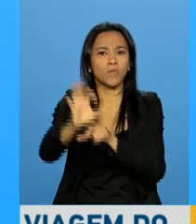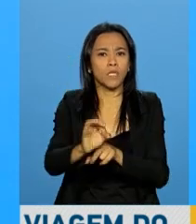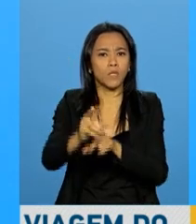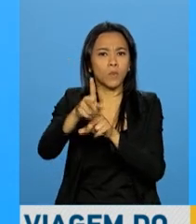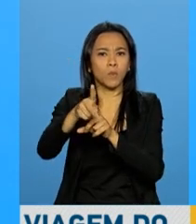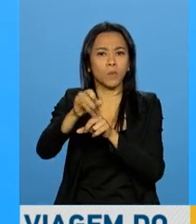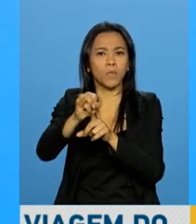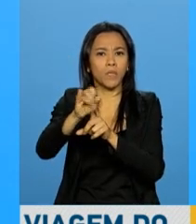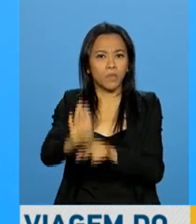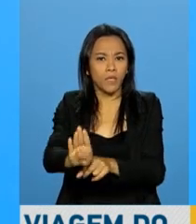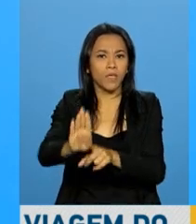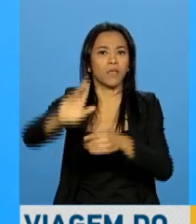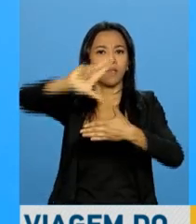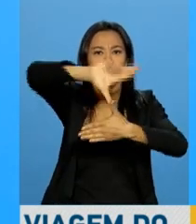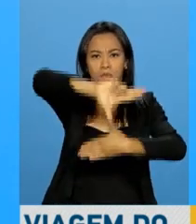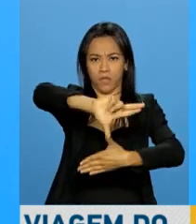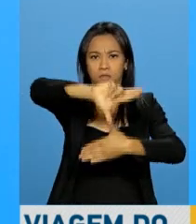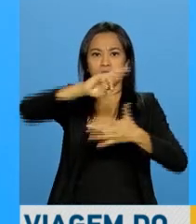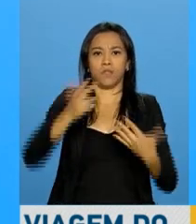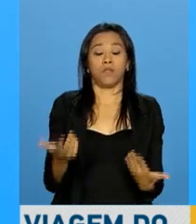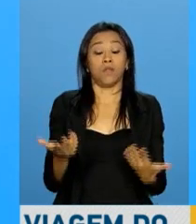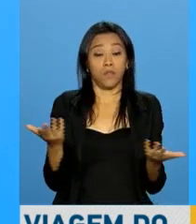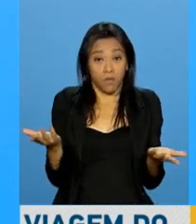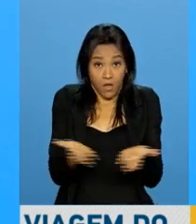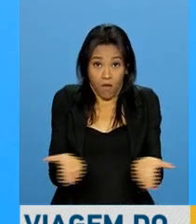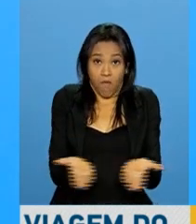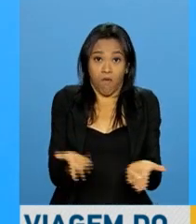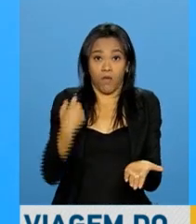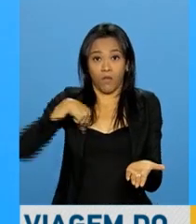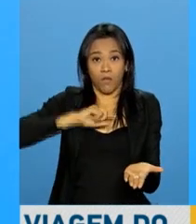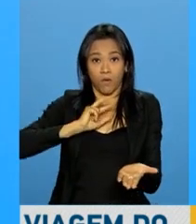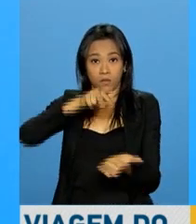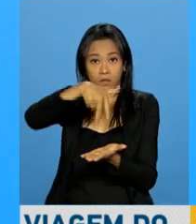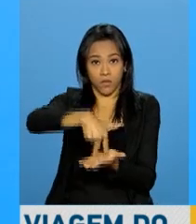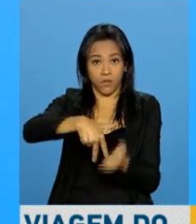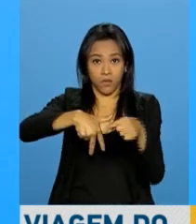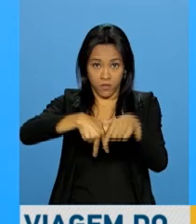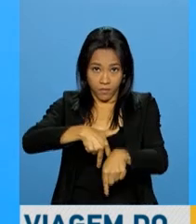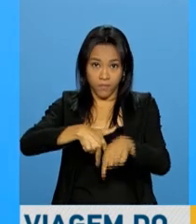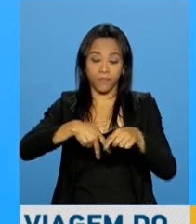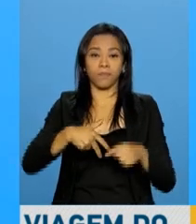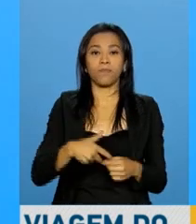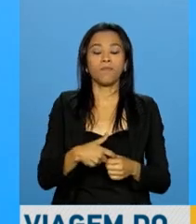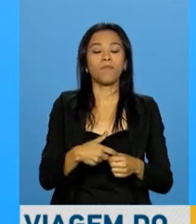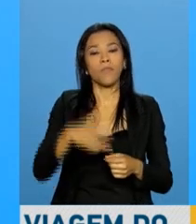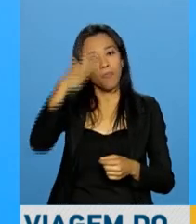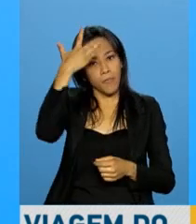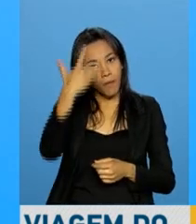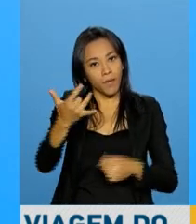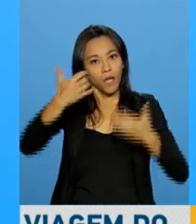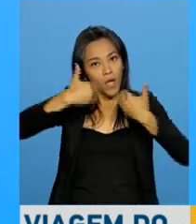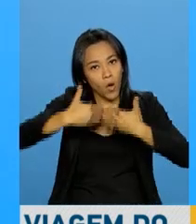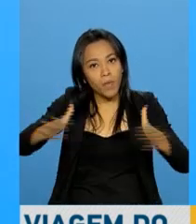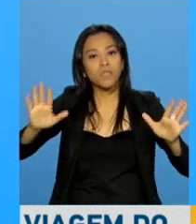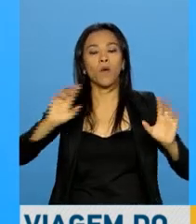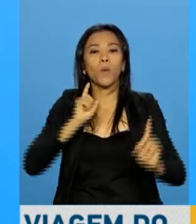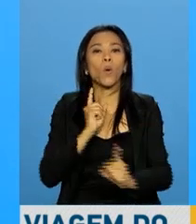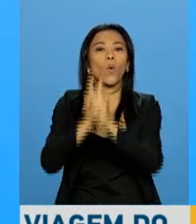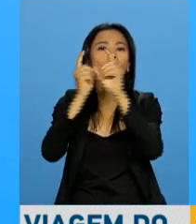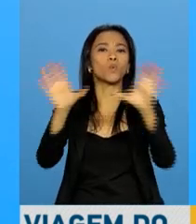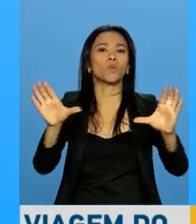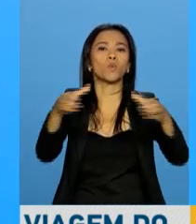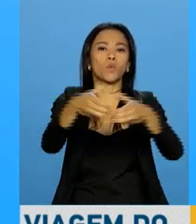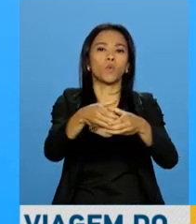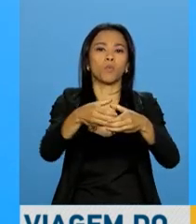América Latina. E agora que nós já estamos aqui no dia de amanhã para iniciarmos o encontro dos BRICS,